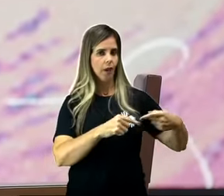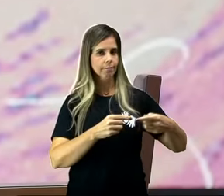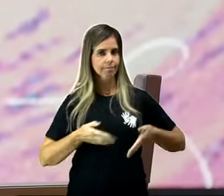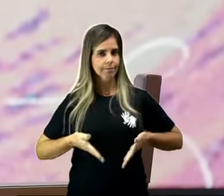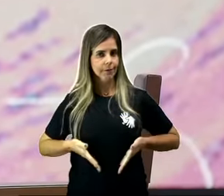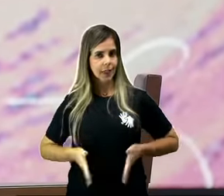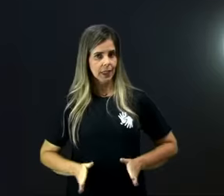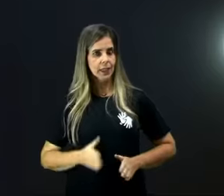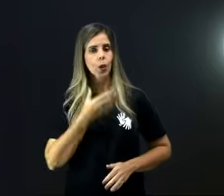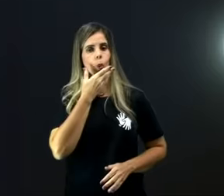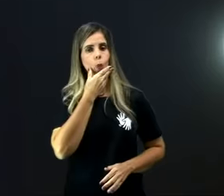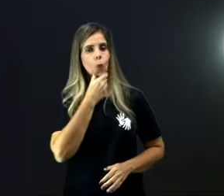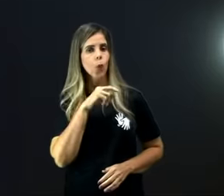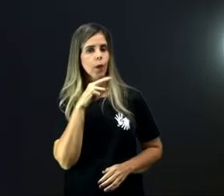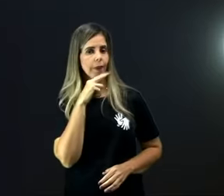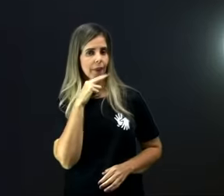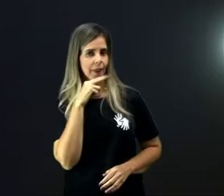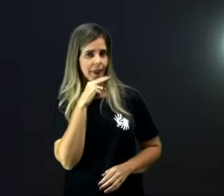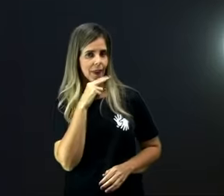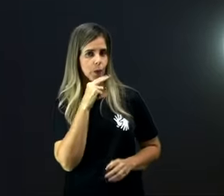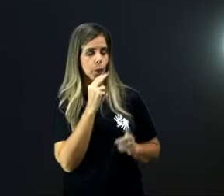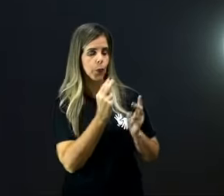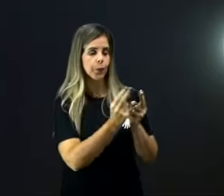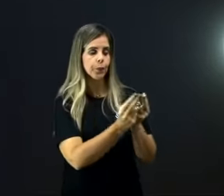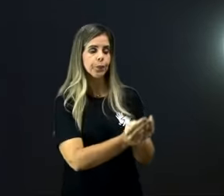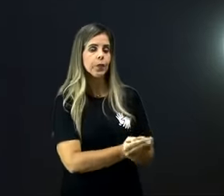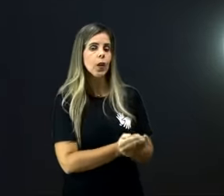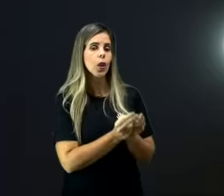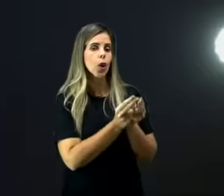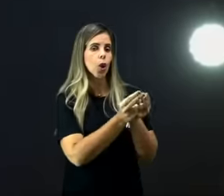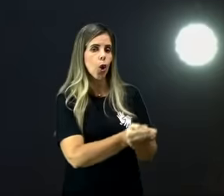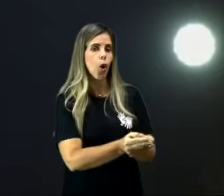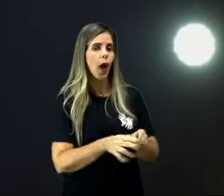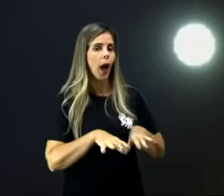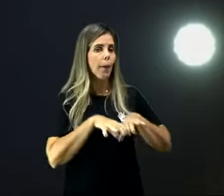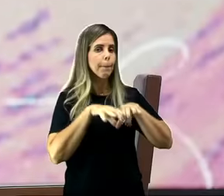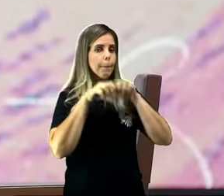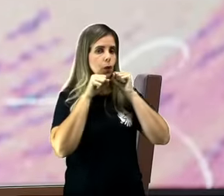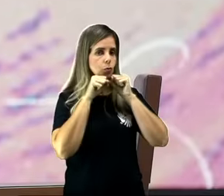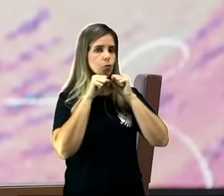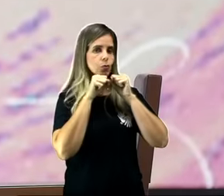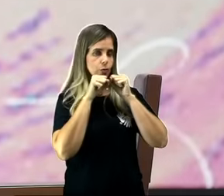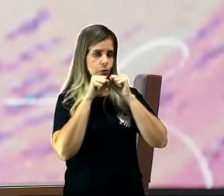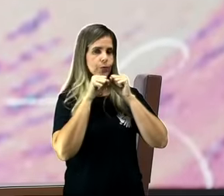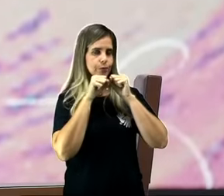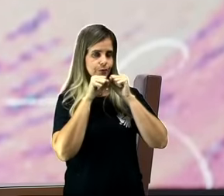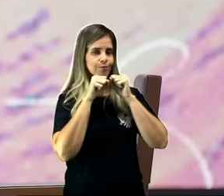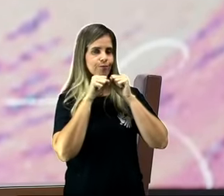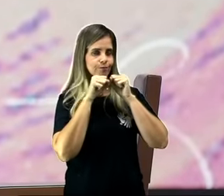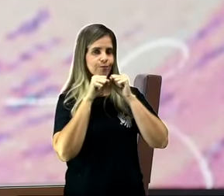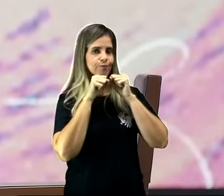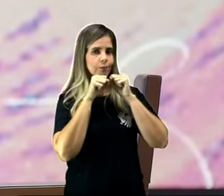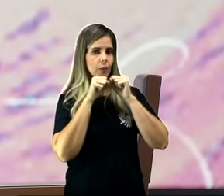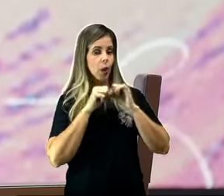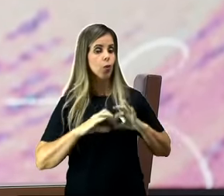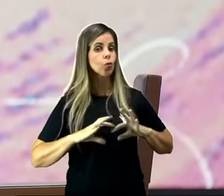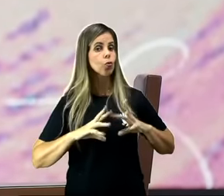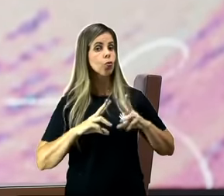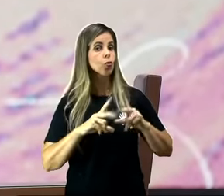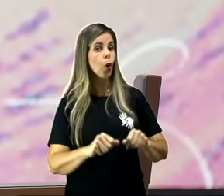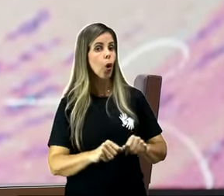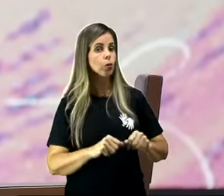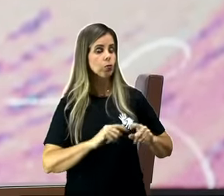que Noé amaldiçoou Canaã. E a Bíblia diz que Noé disse assim: seja malditos todos os